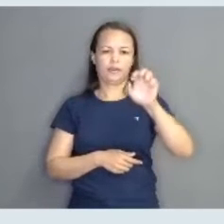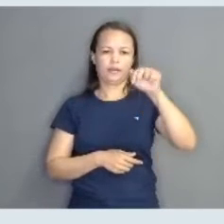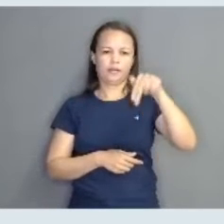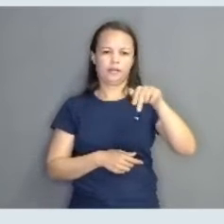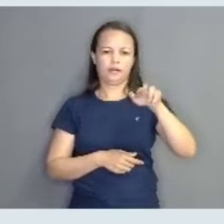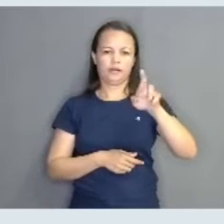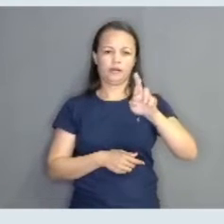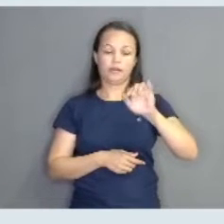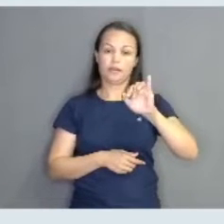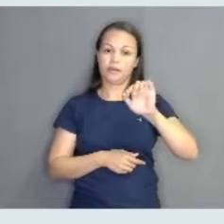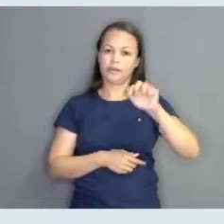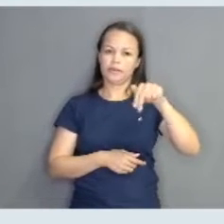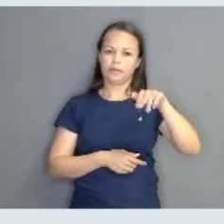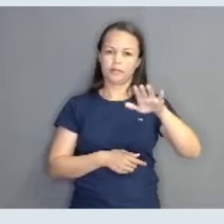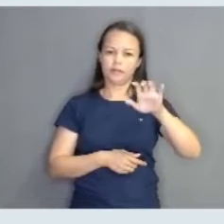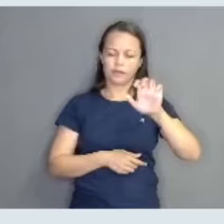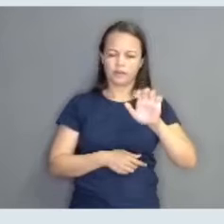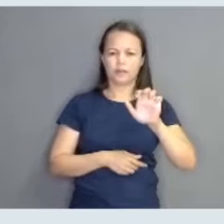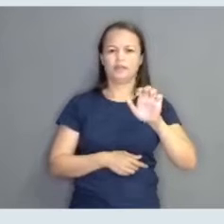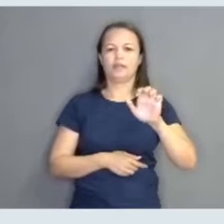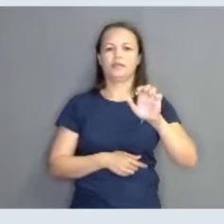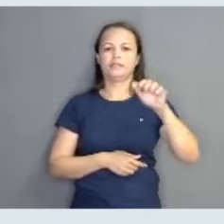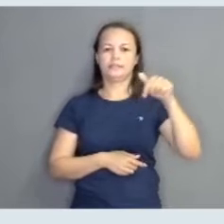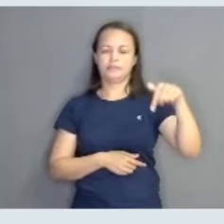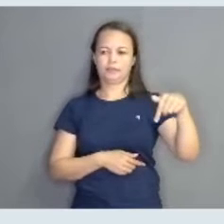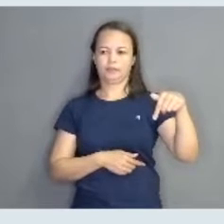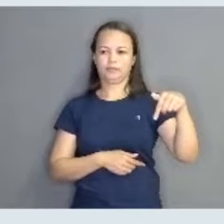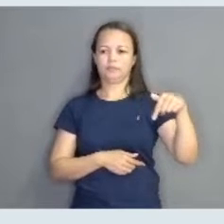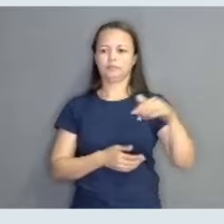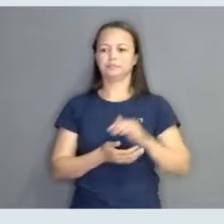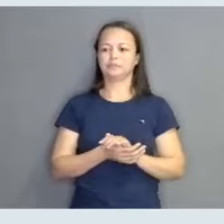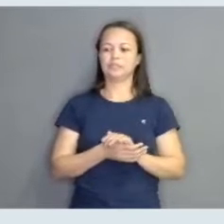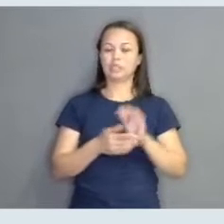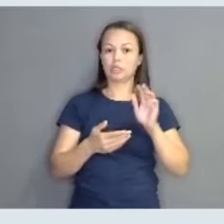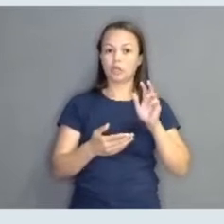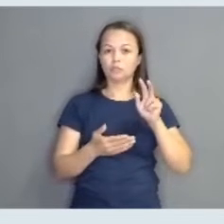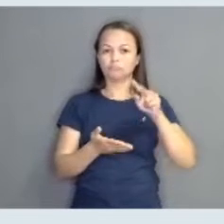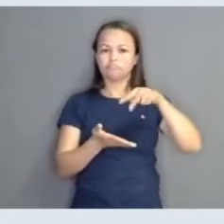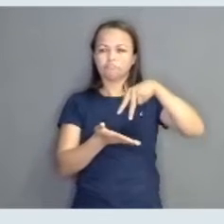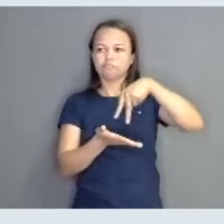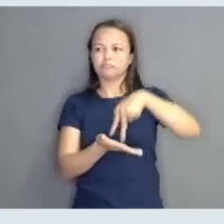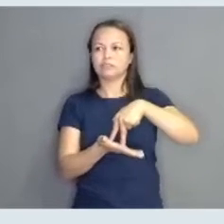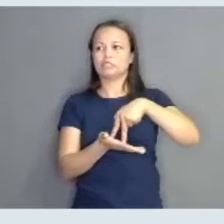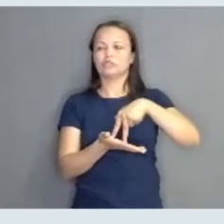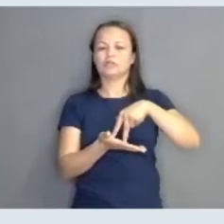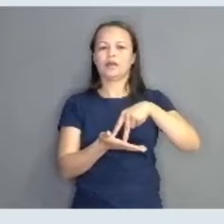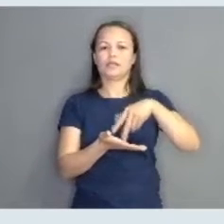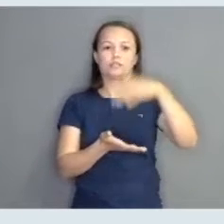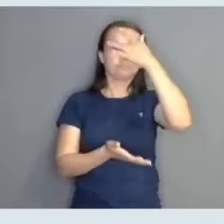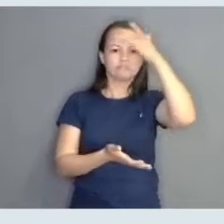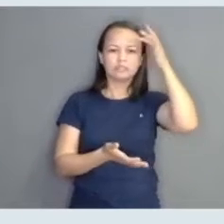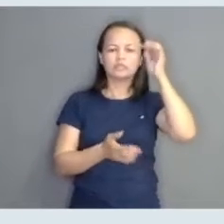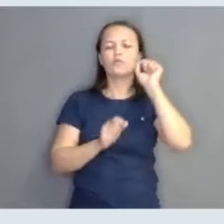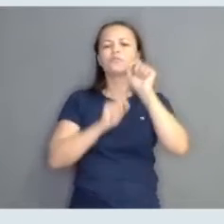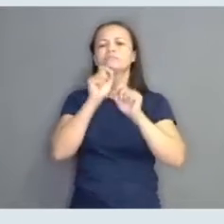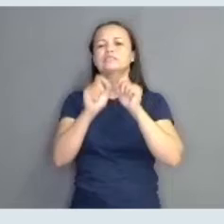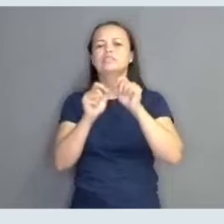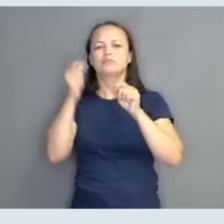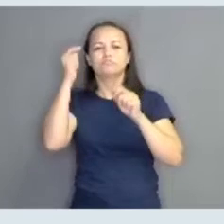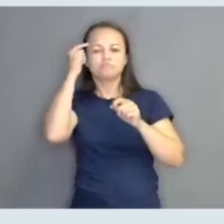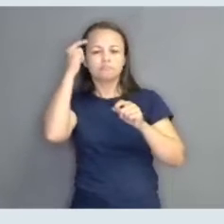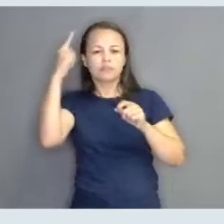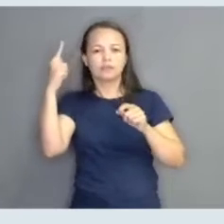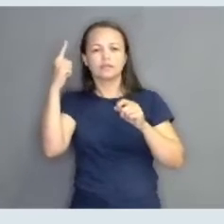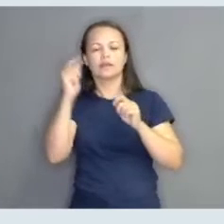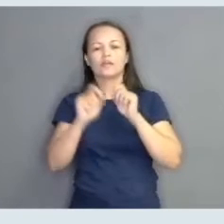Eu coloquei primeiro rei Tudor, ele é de destaque, pessoal. Para que vocês tenham uma ideia, ele deu início